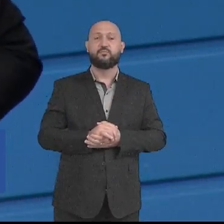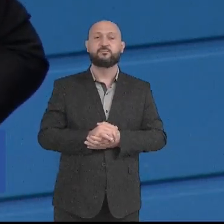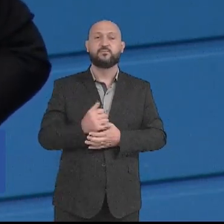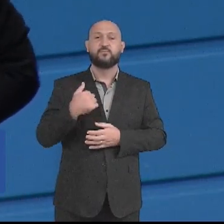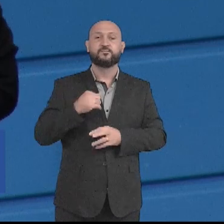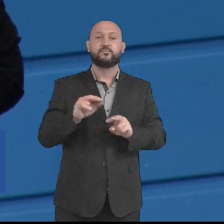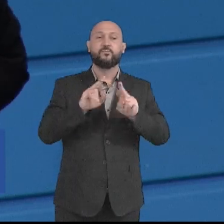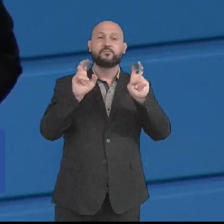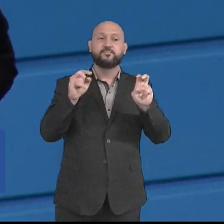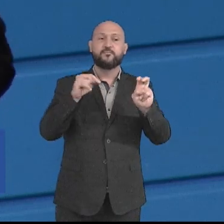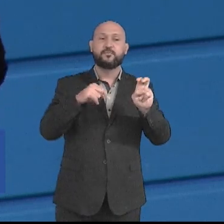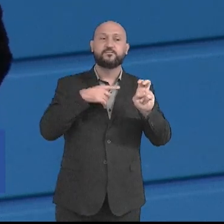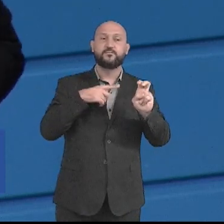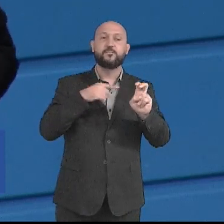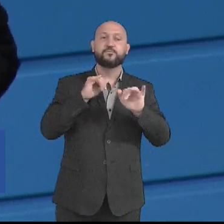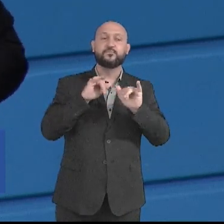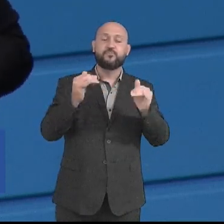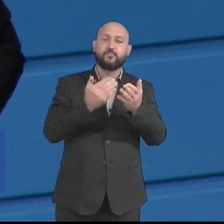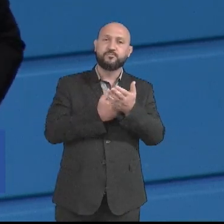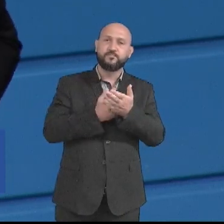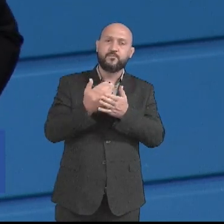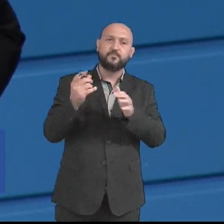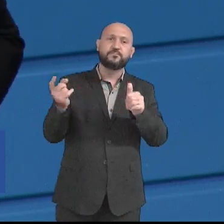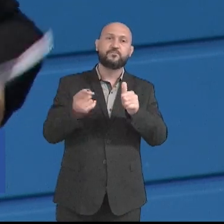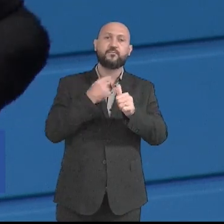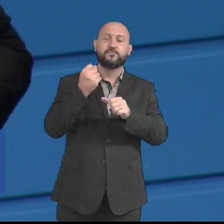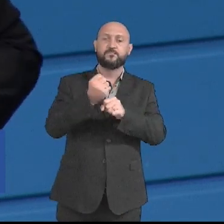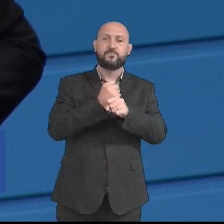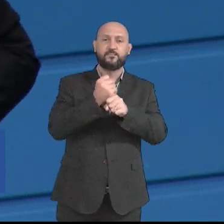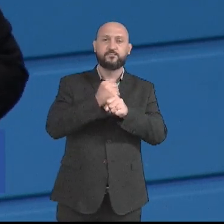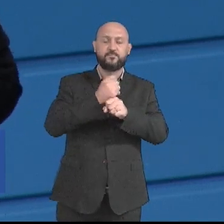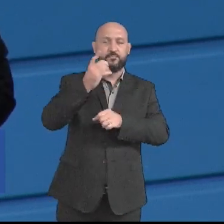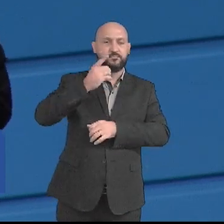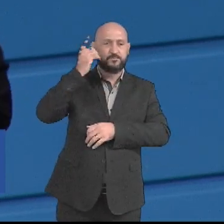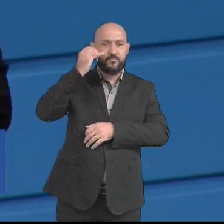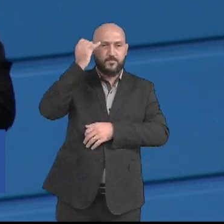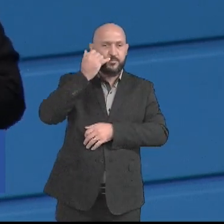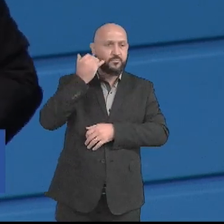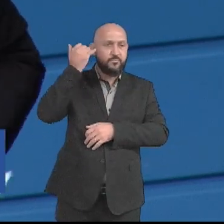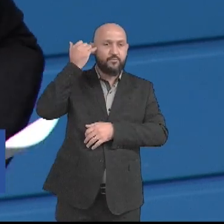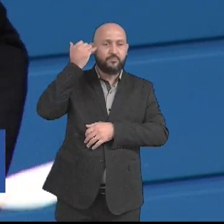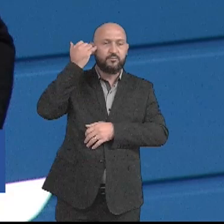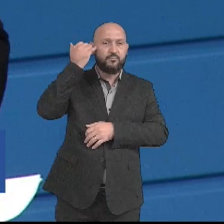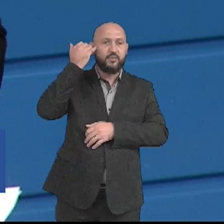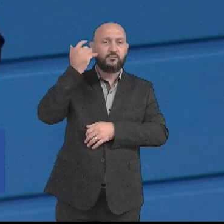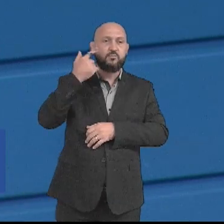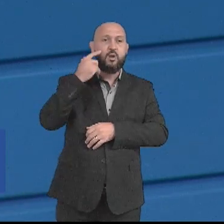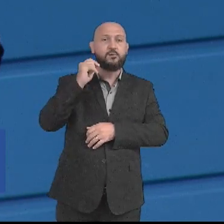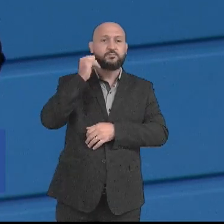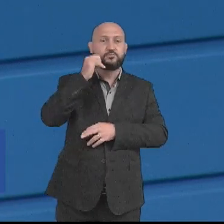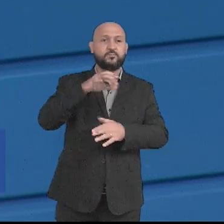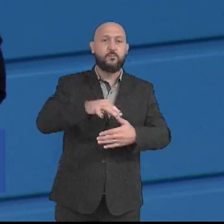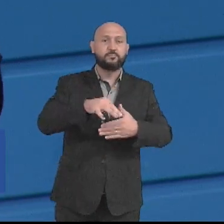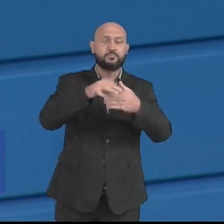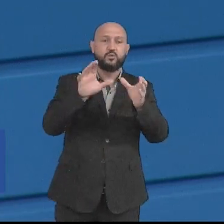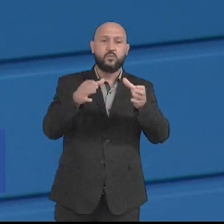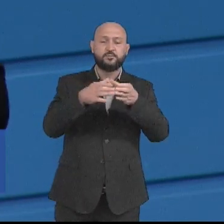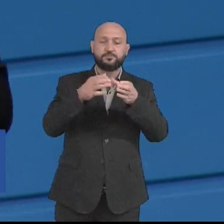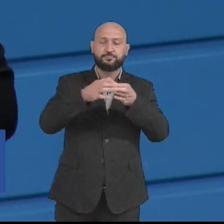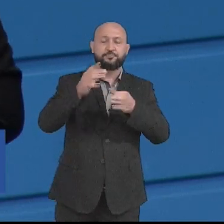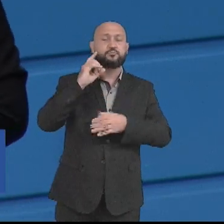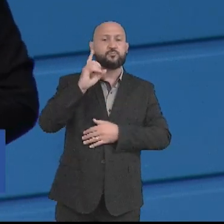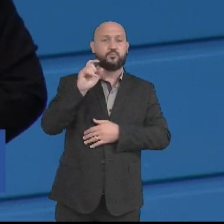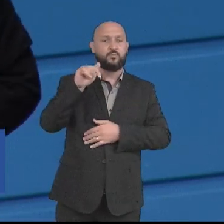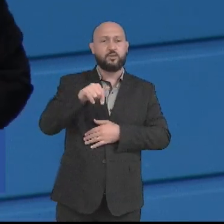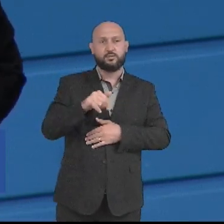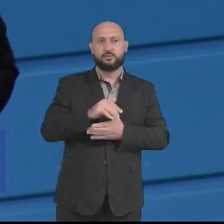um assunto que a gente vem tratando desde o nosso primeiro ano aqui, deputado Jamilson Nami, como uma das representantes da bancada de Dourados